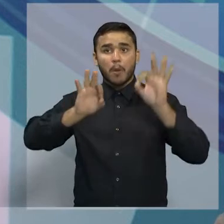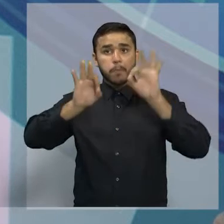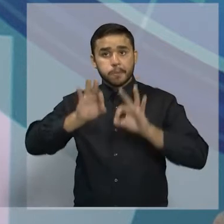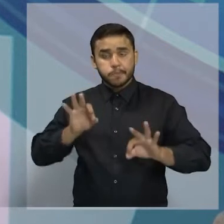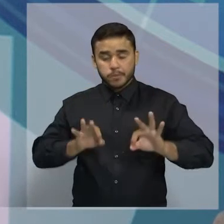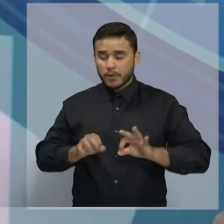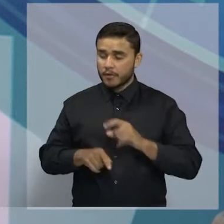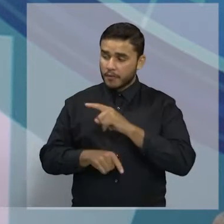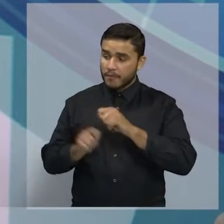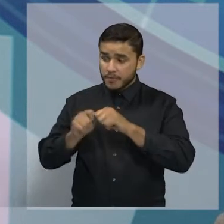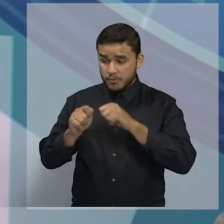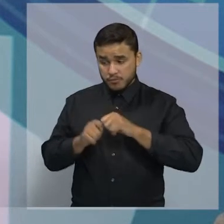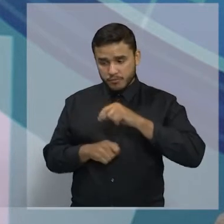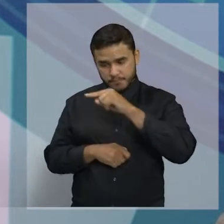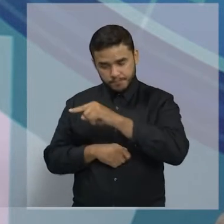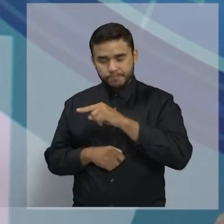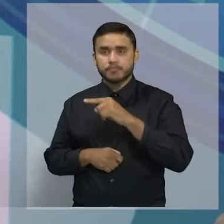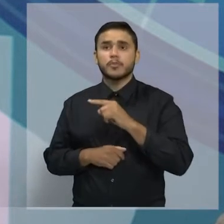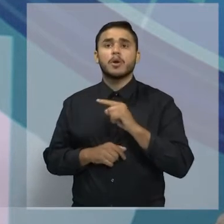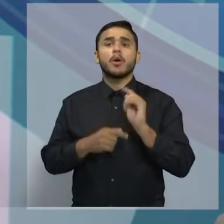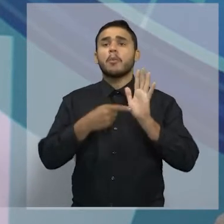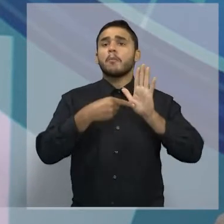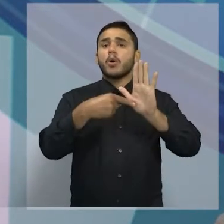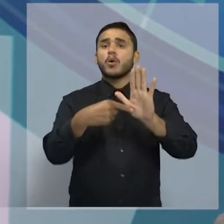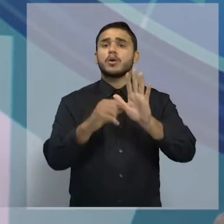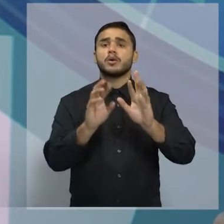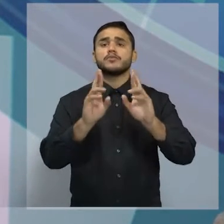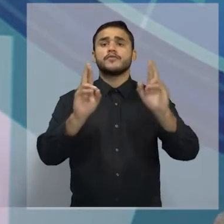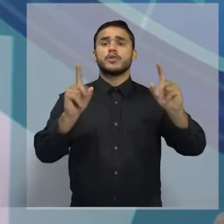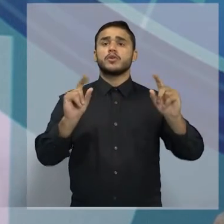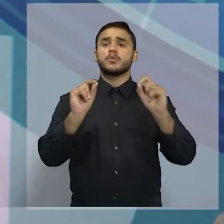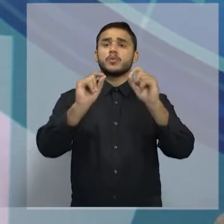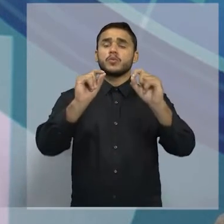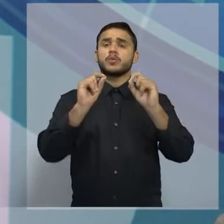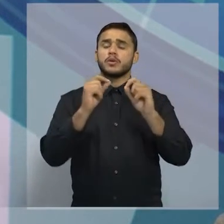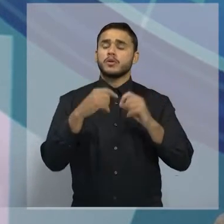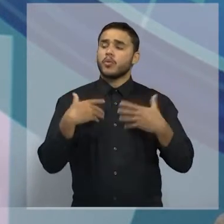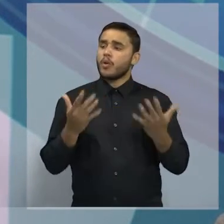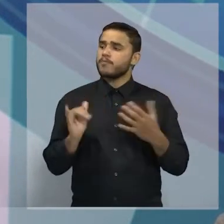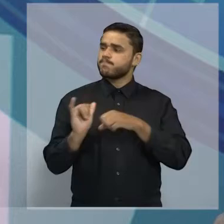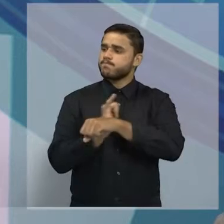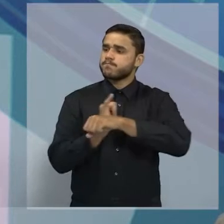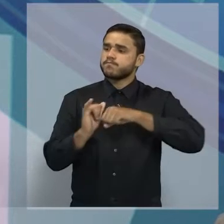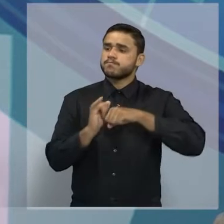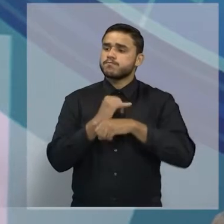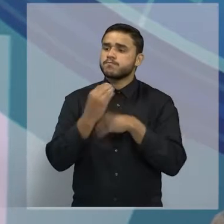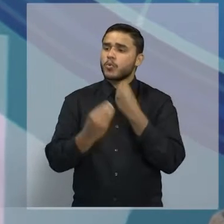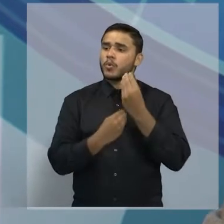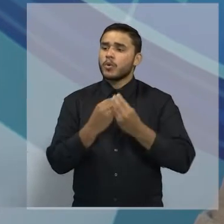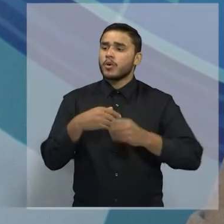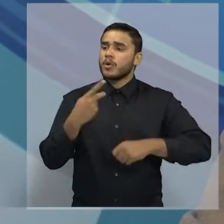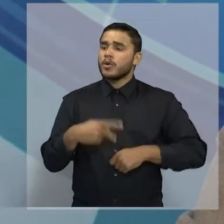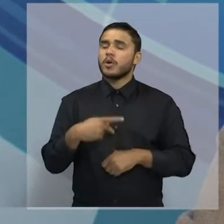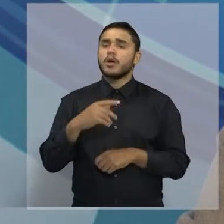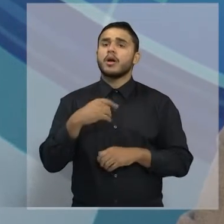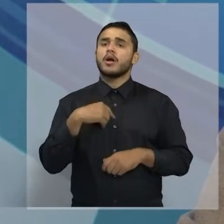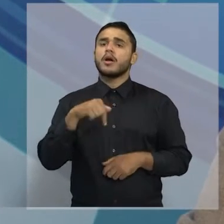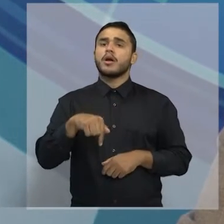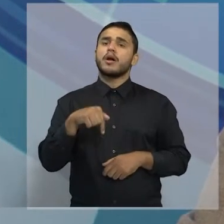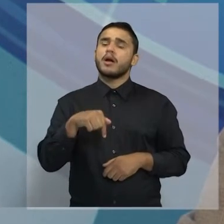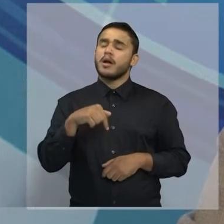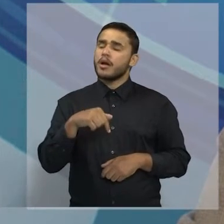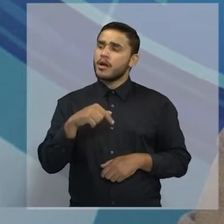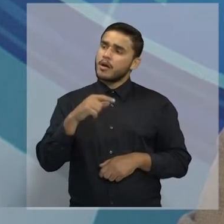na elaboração, que propõe um outro modelo. Que modelo, que alternativas nós temos, portanto,